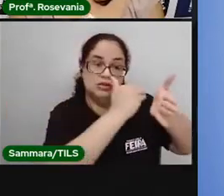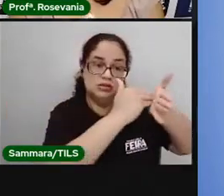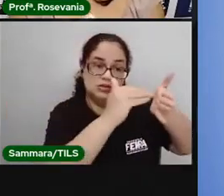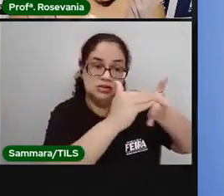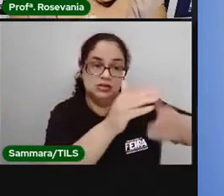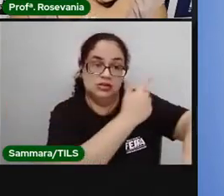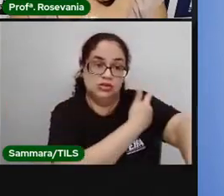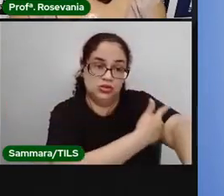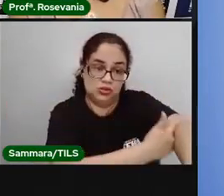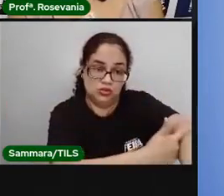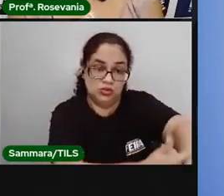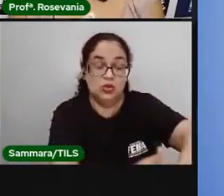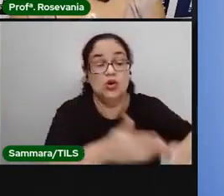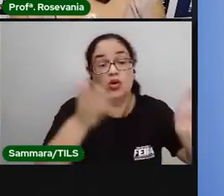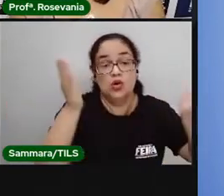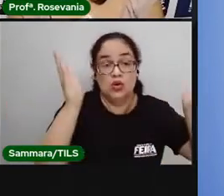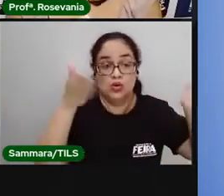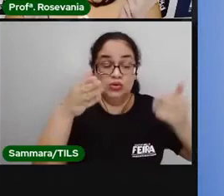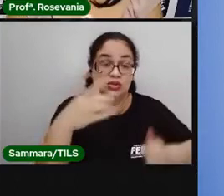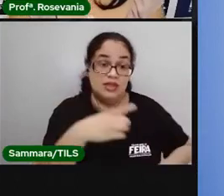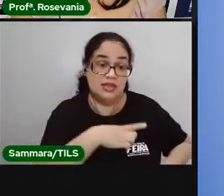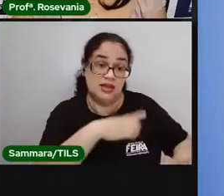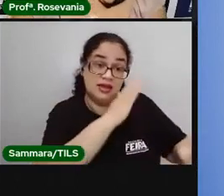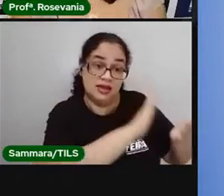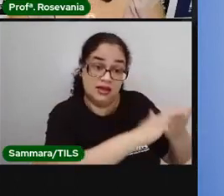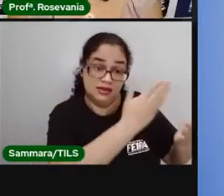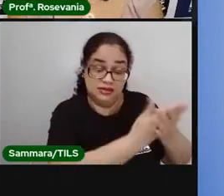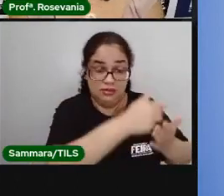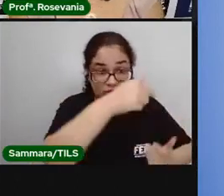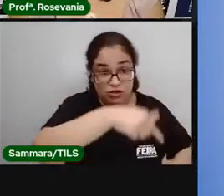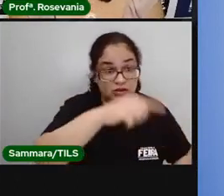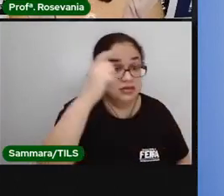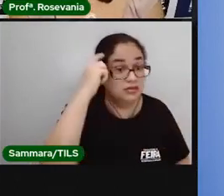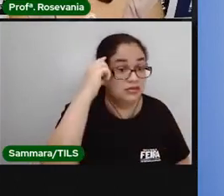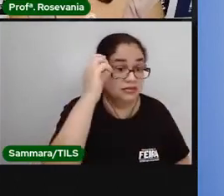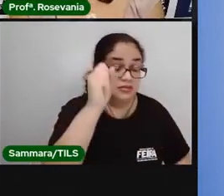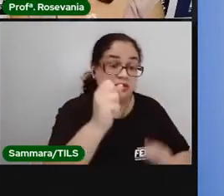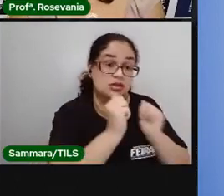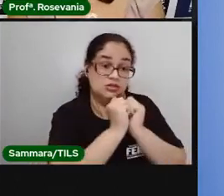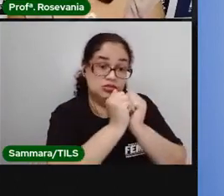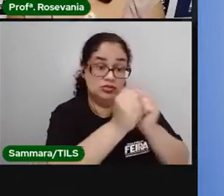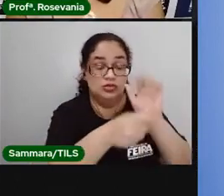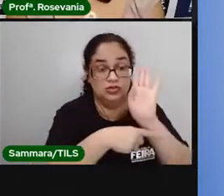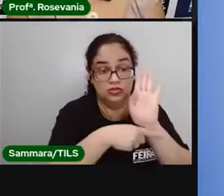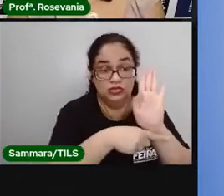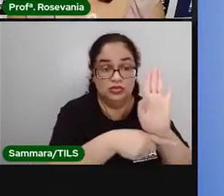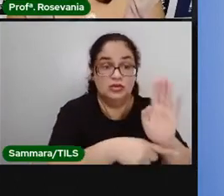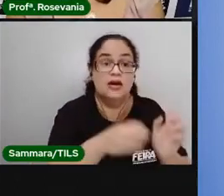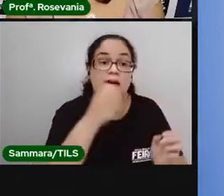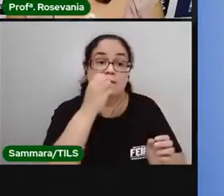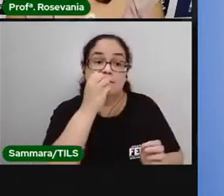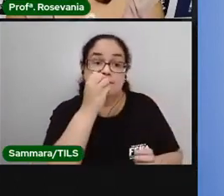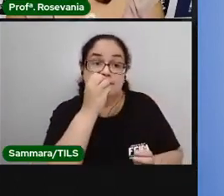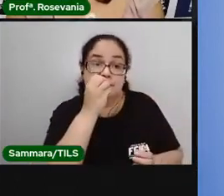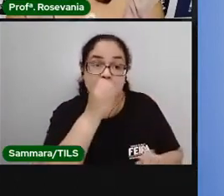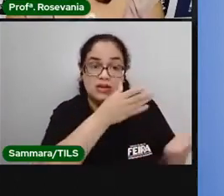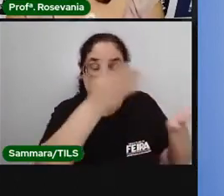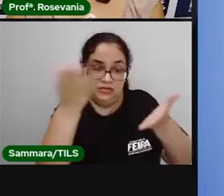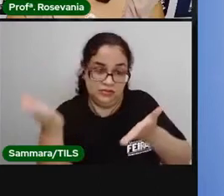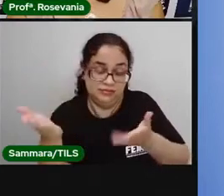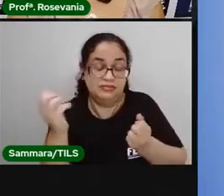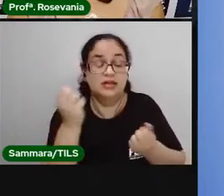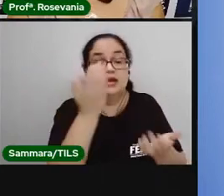Educação. Hoje nós temos a intérprete Samara, né, que vai também nos auxiliar, né? Sejam bem-vindos à aula de